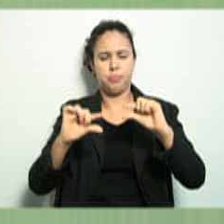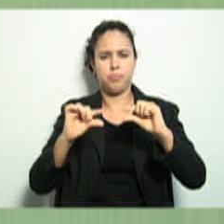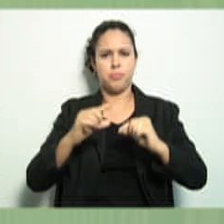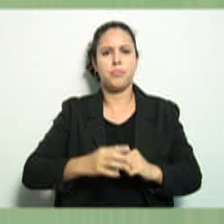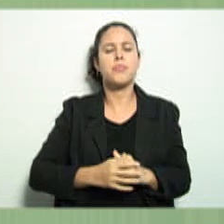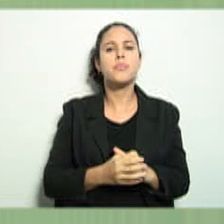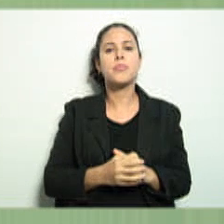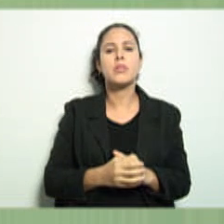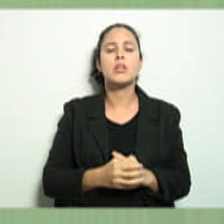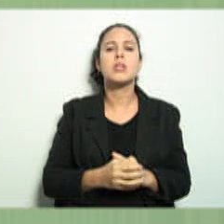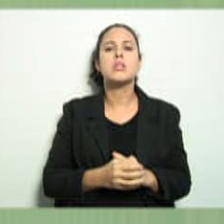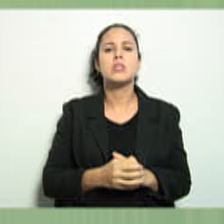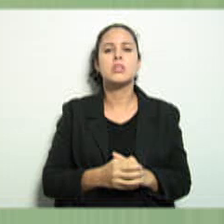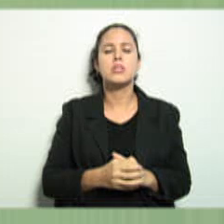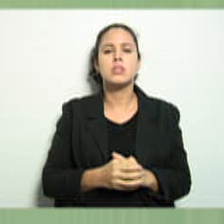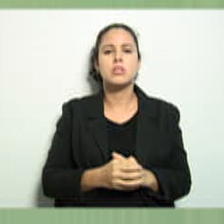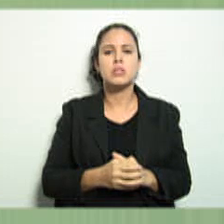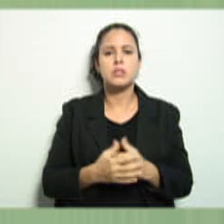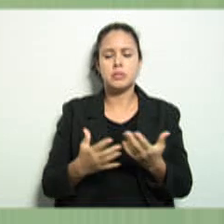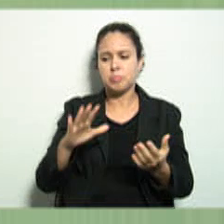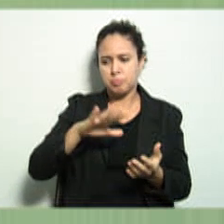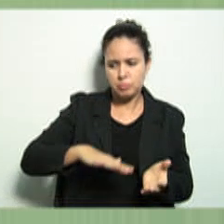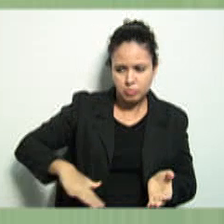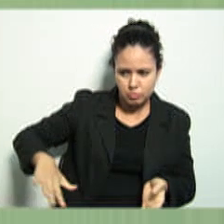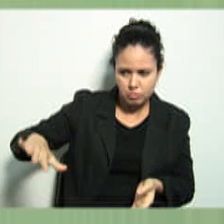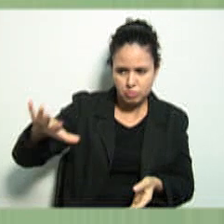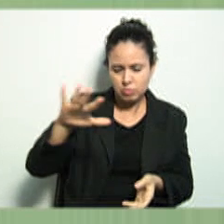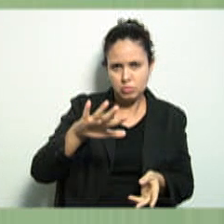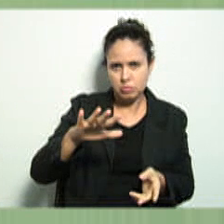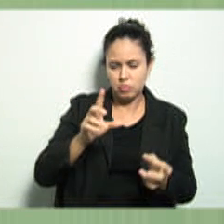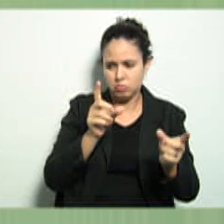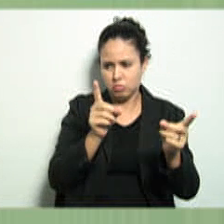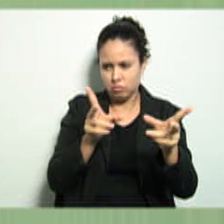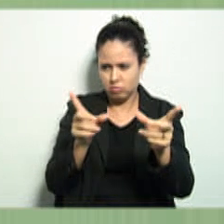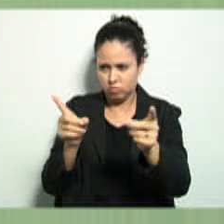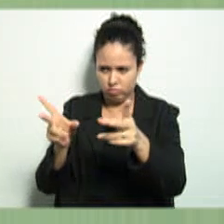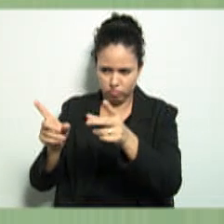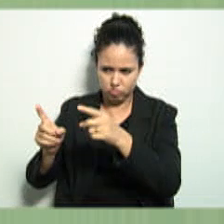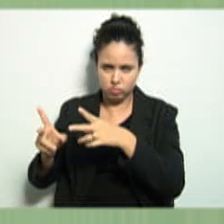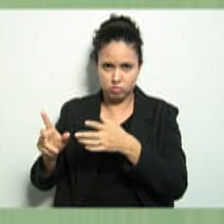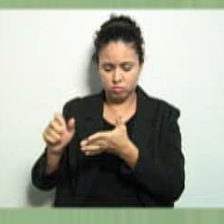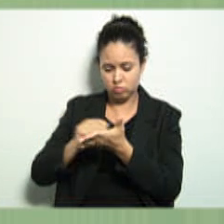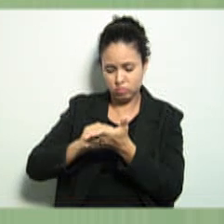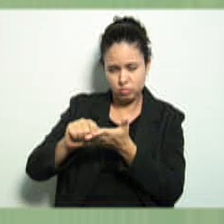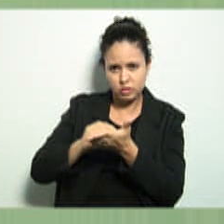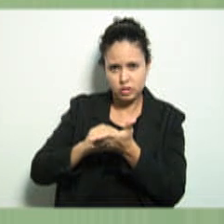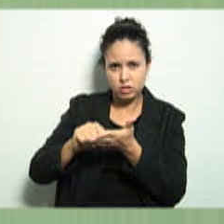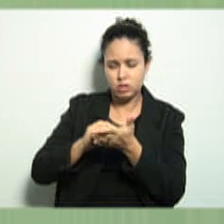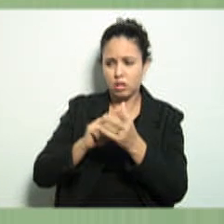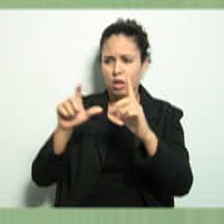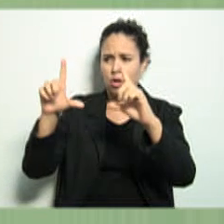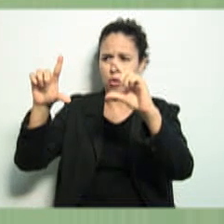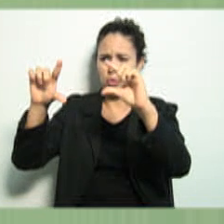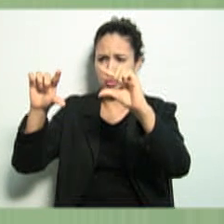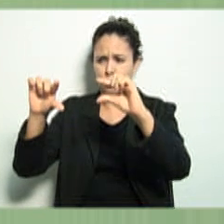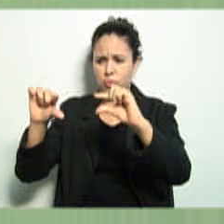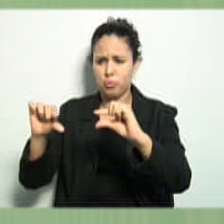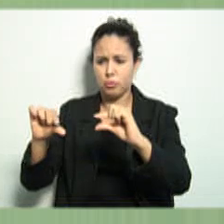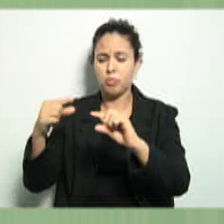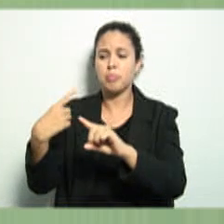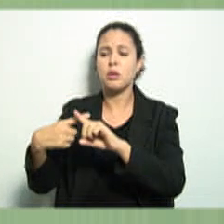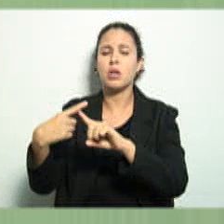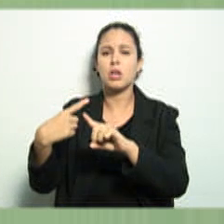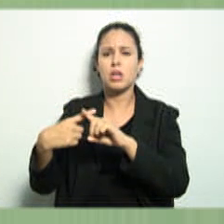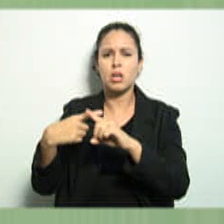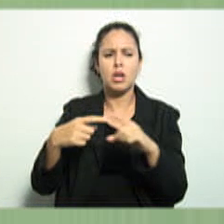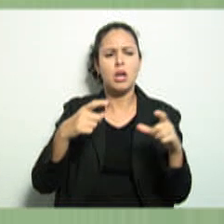Esse declínio, essa queda no mercado da borracha, se deu devido à competitividade. A